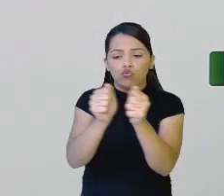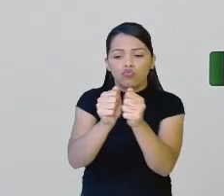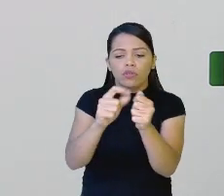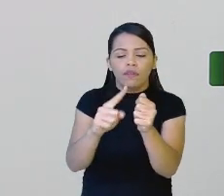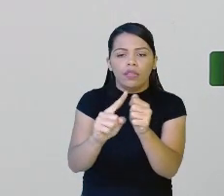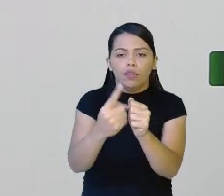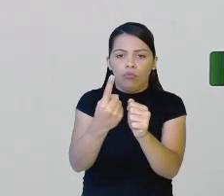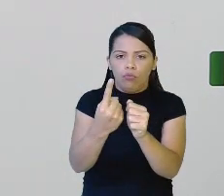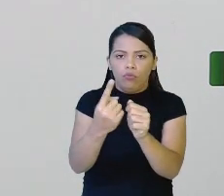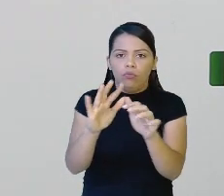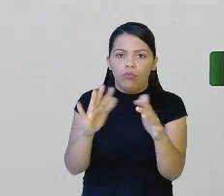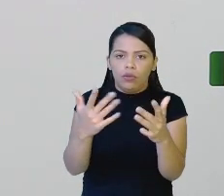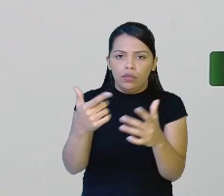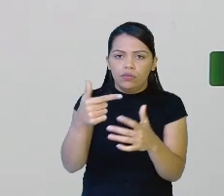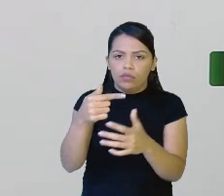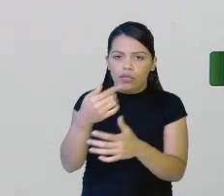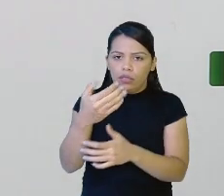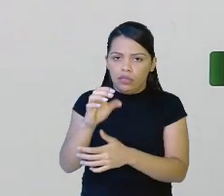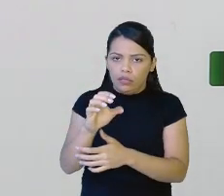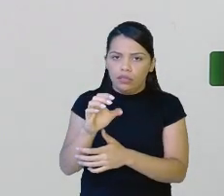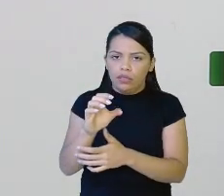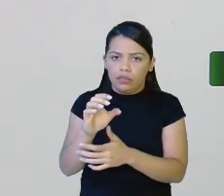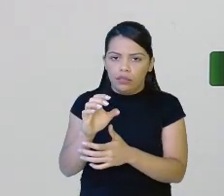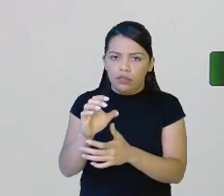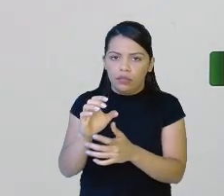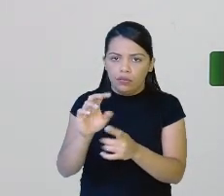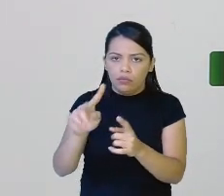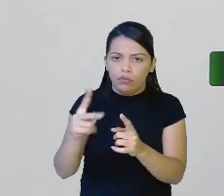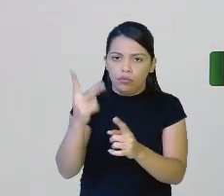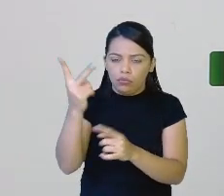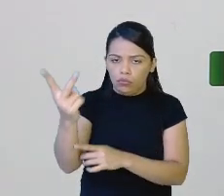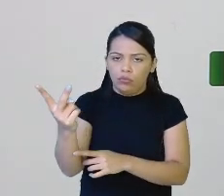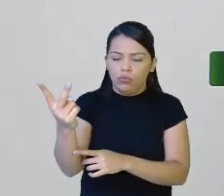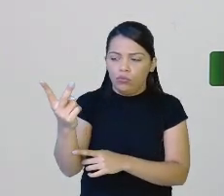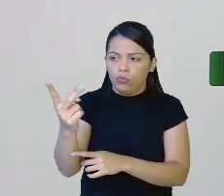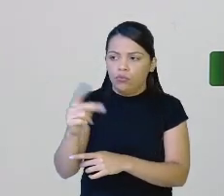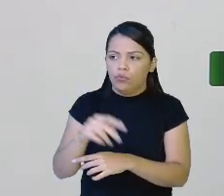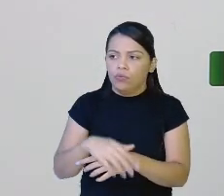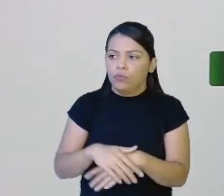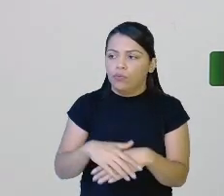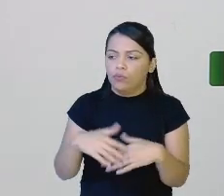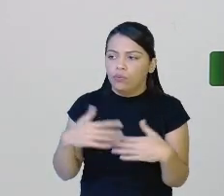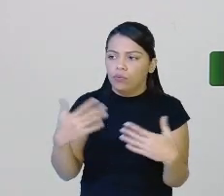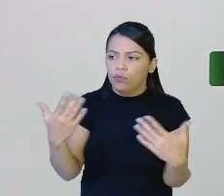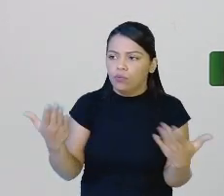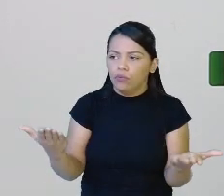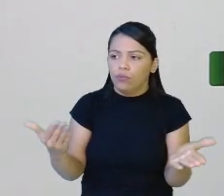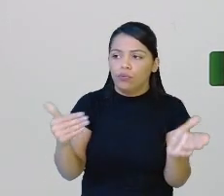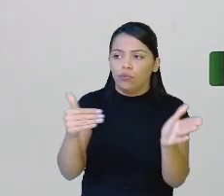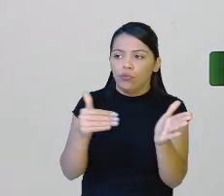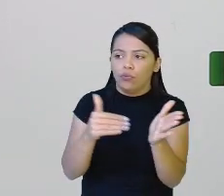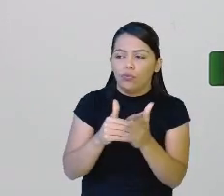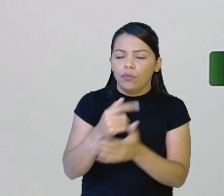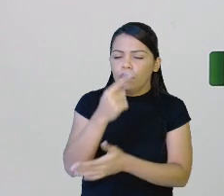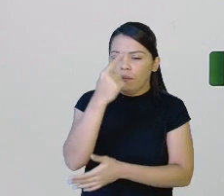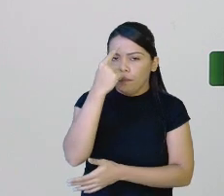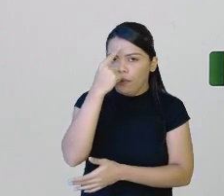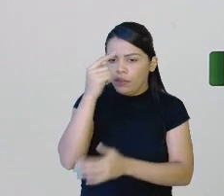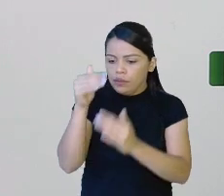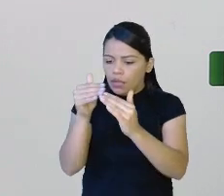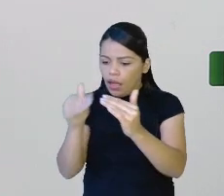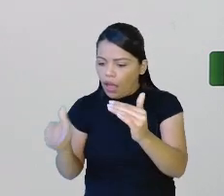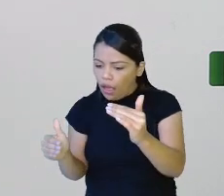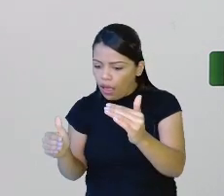Por isso, 7 centímetros ao quadrado. E por último, mais uma figura, ó. Pensa, aqui é metade.